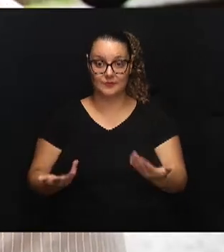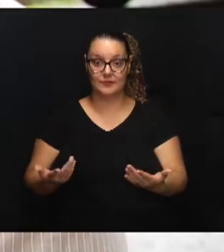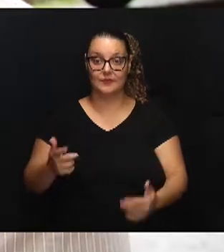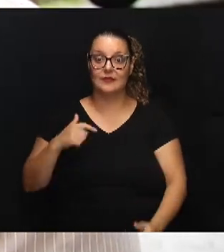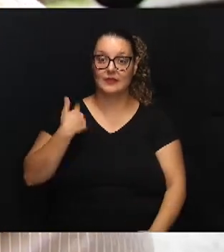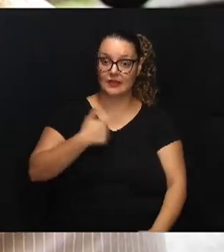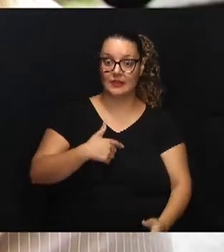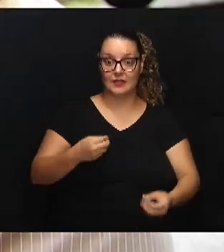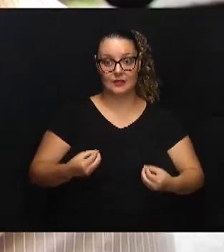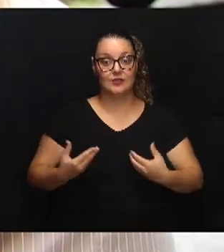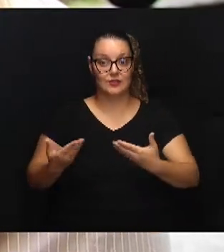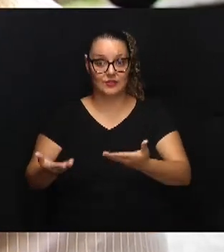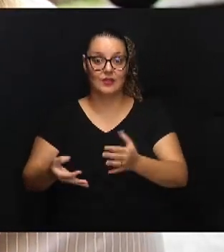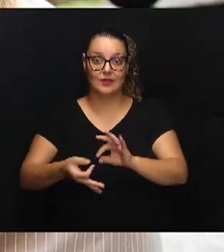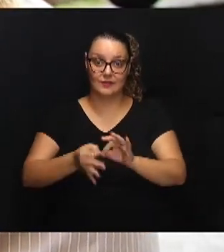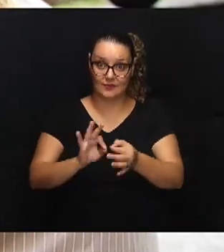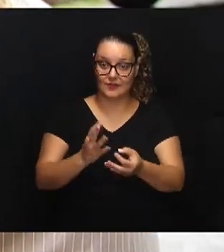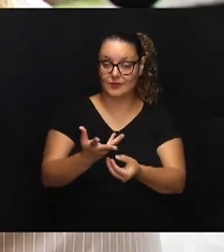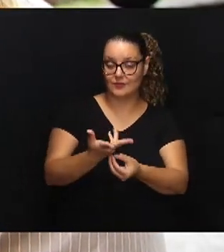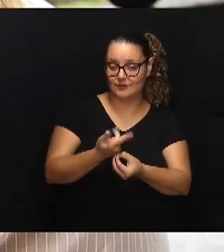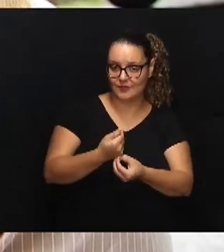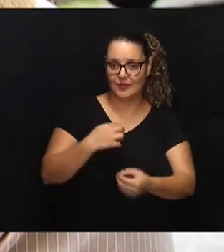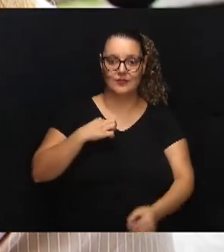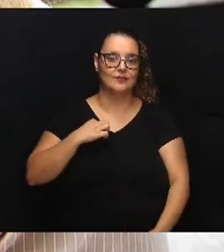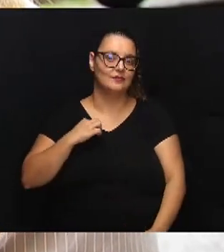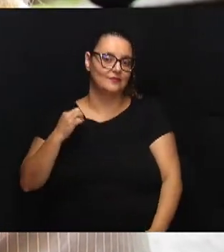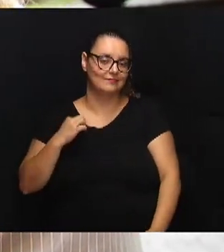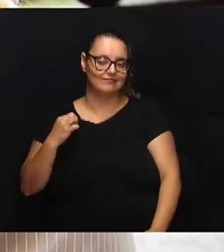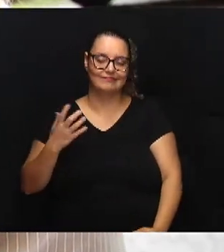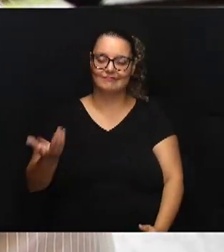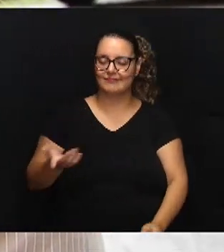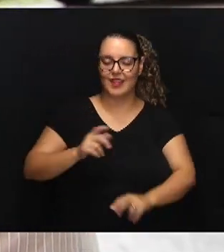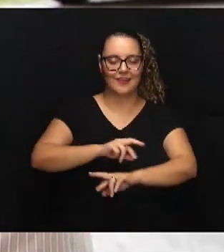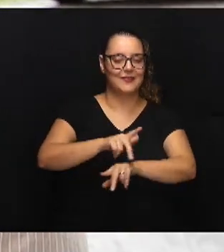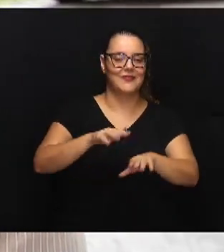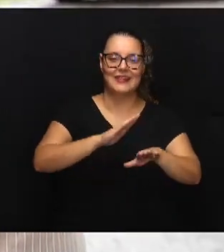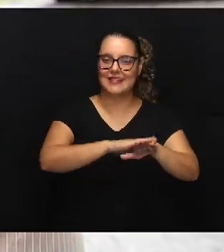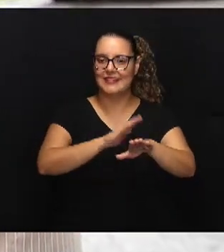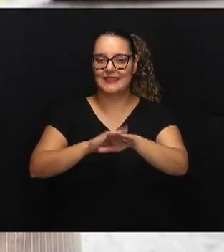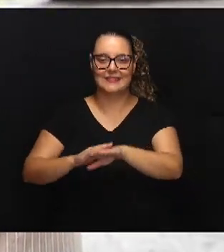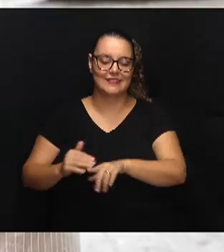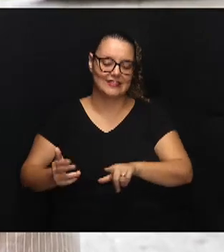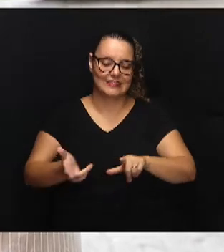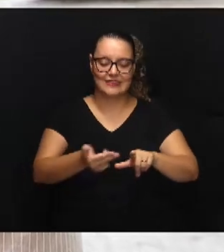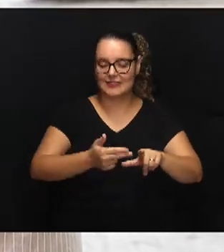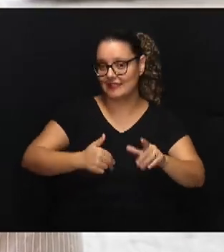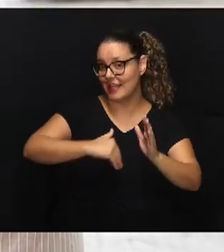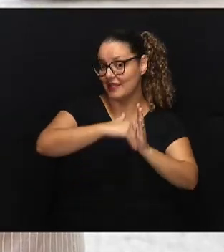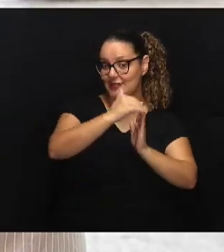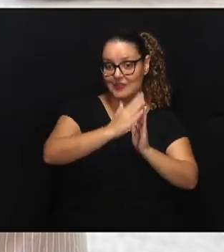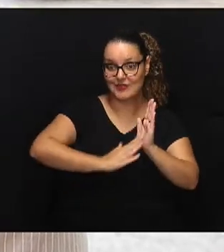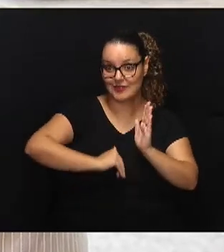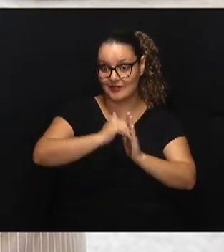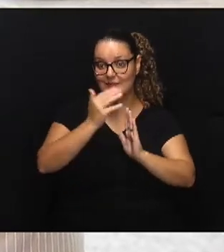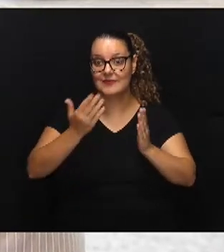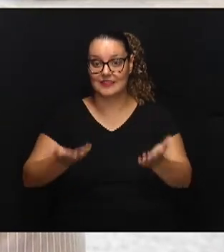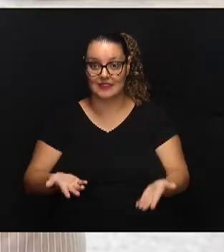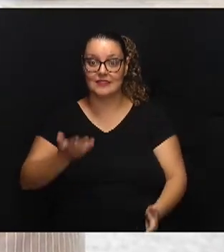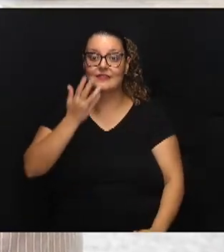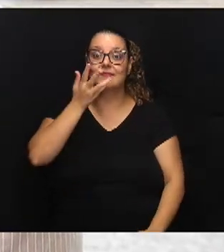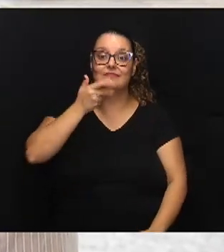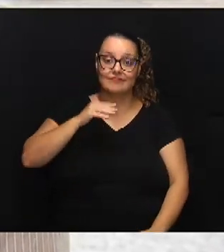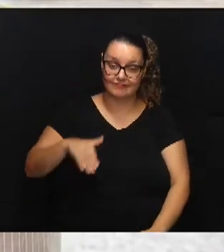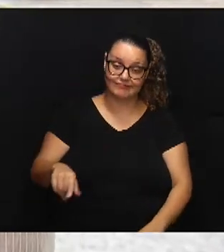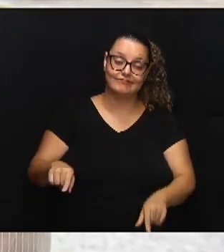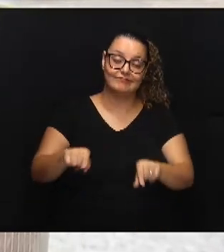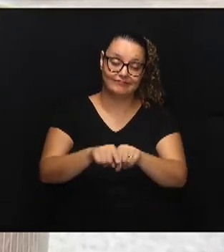gente oferece oficina de artes com voluntários. Então são atividades de desenho, de pintura, para as crianças